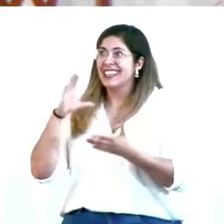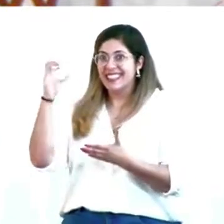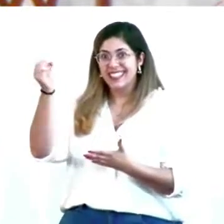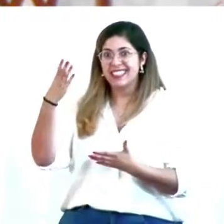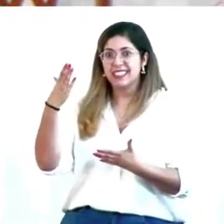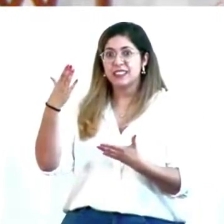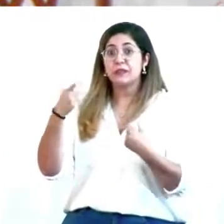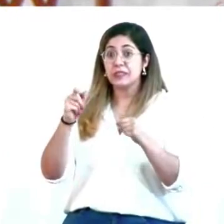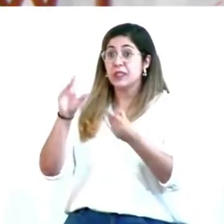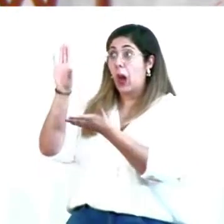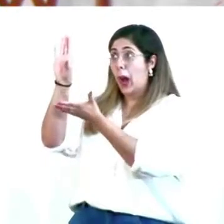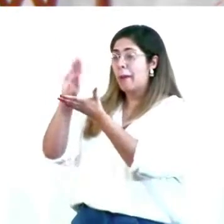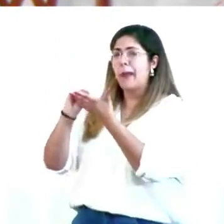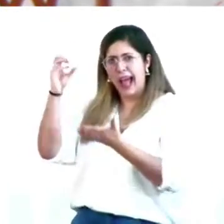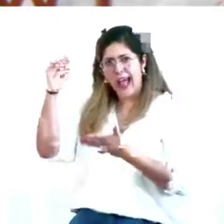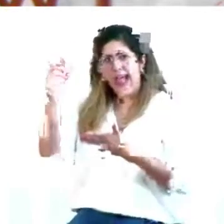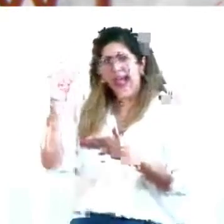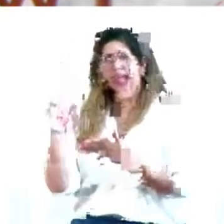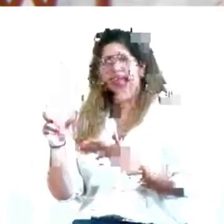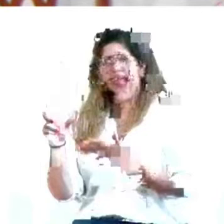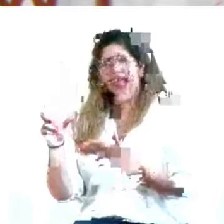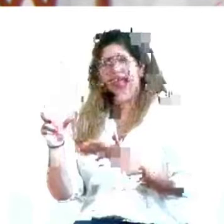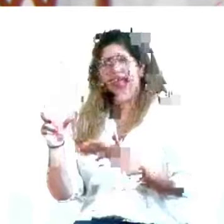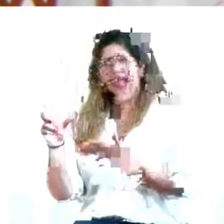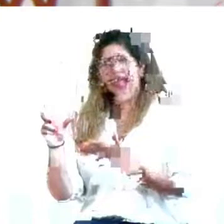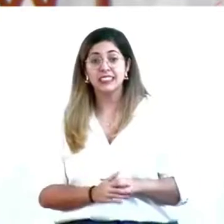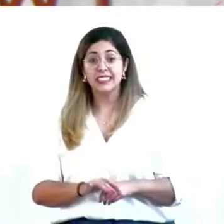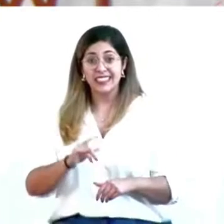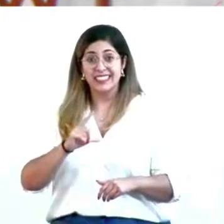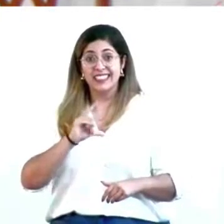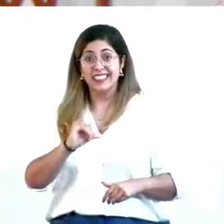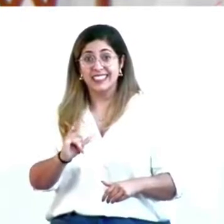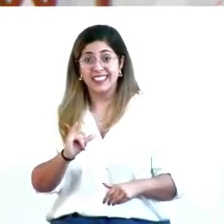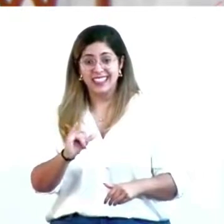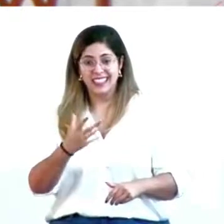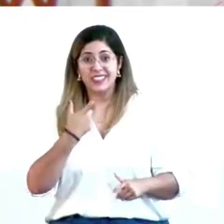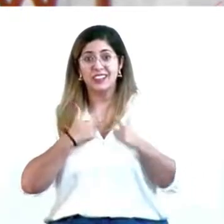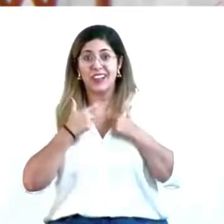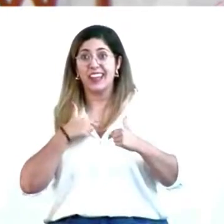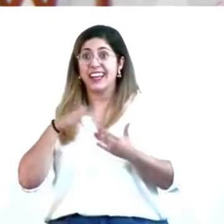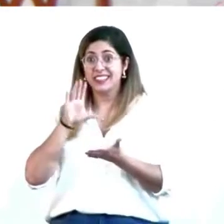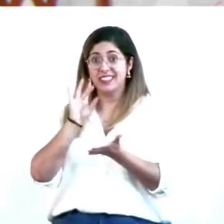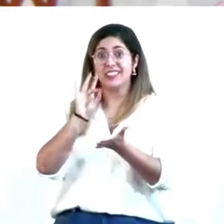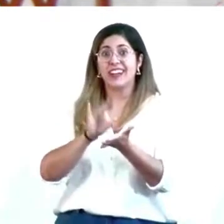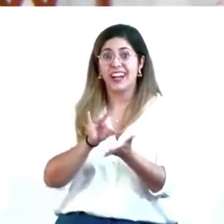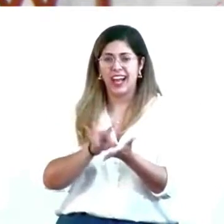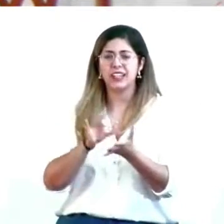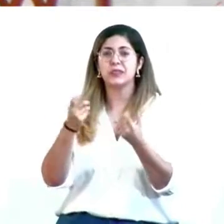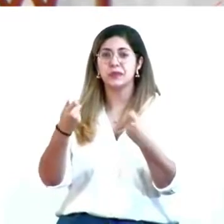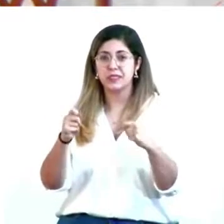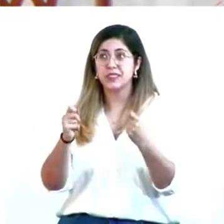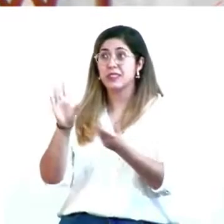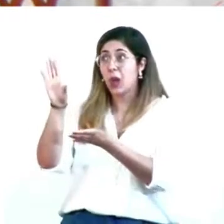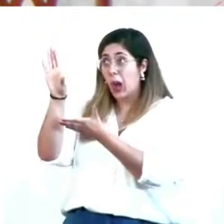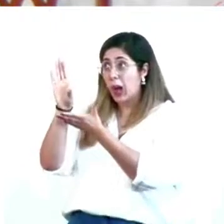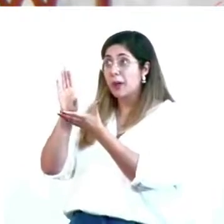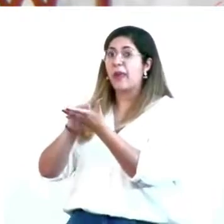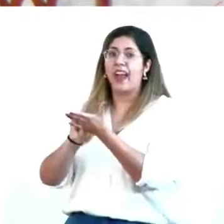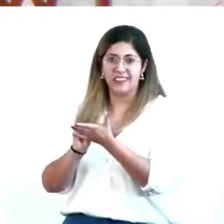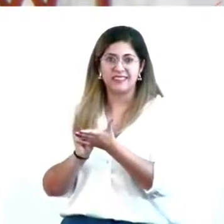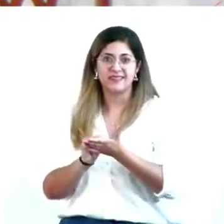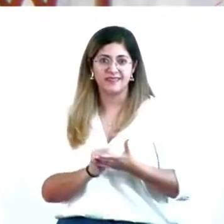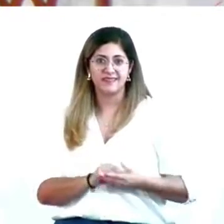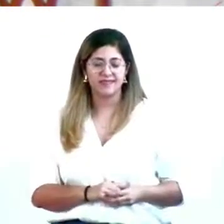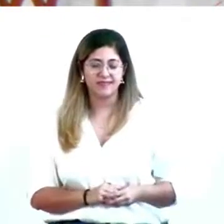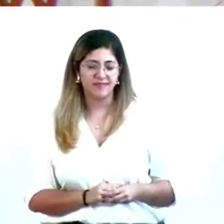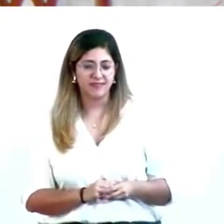luz. Para viver a verdade, eu preciso olhar para quem é a verdade. E tudo isso nós encontramos em Deus. Quando